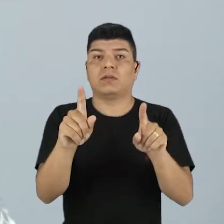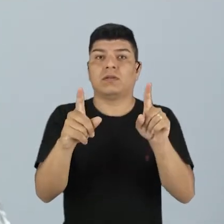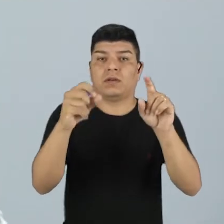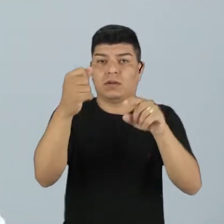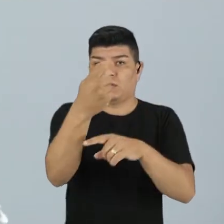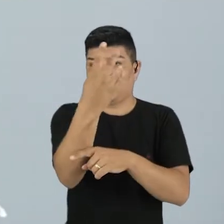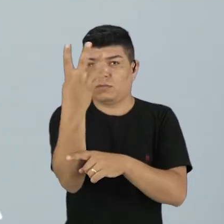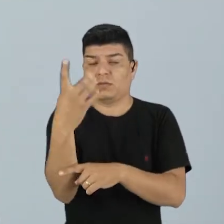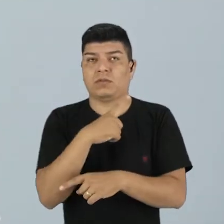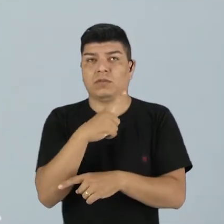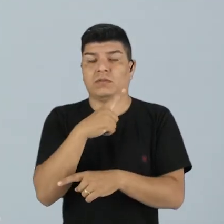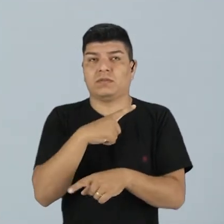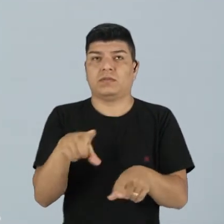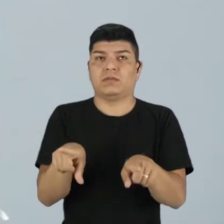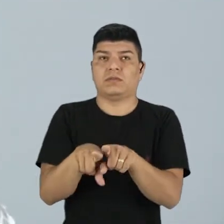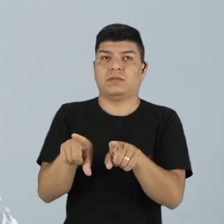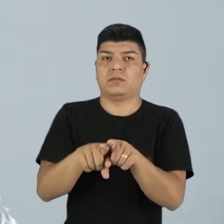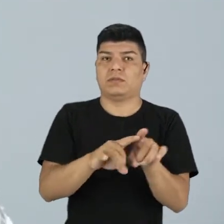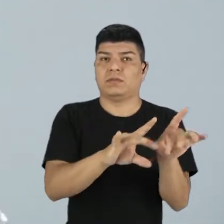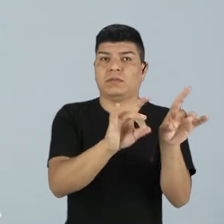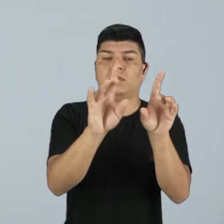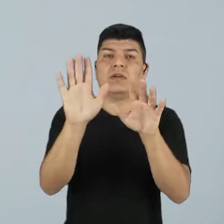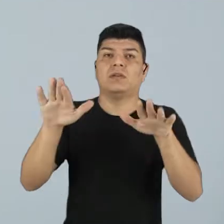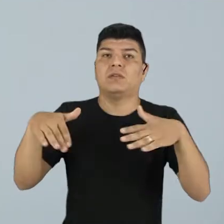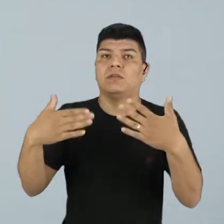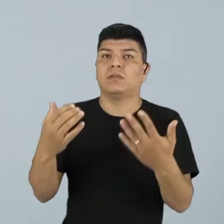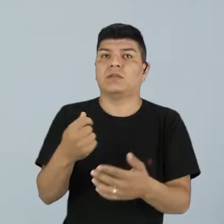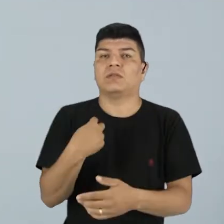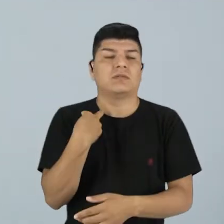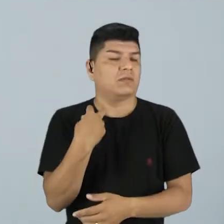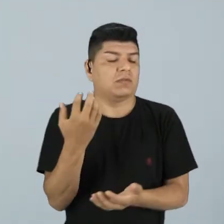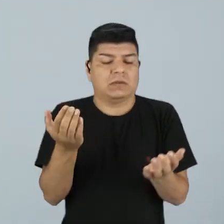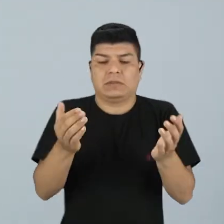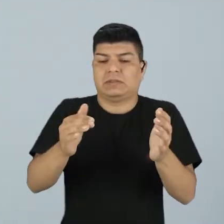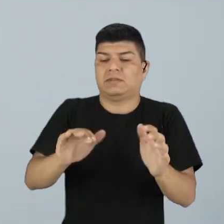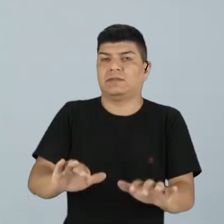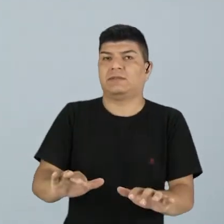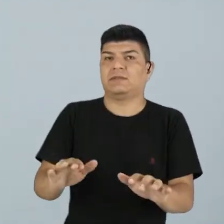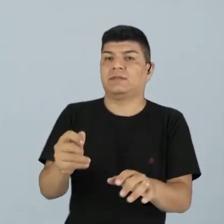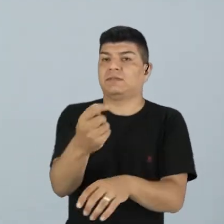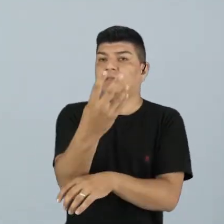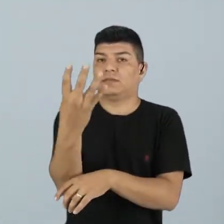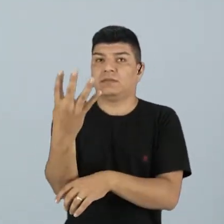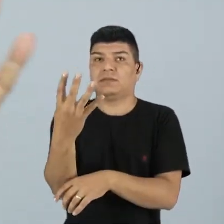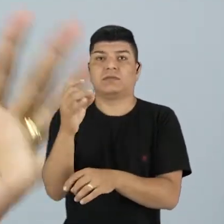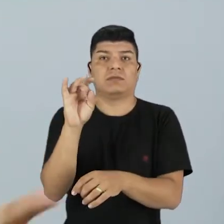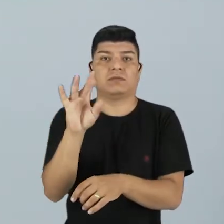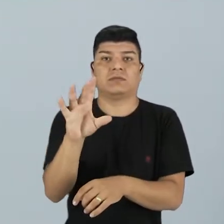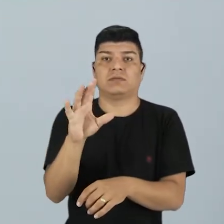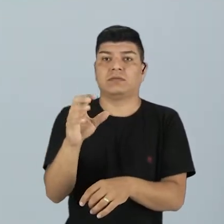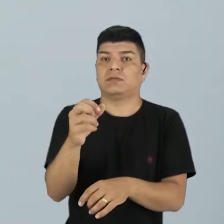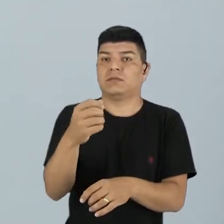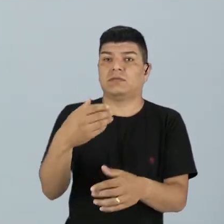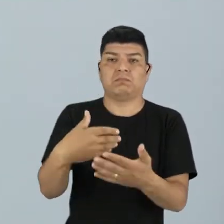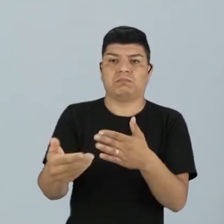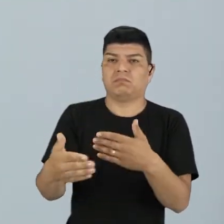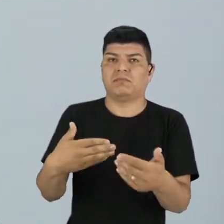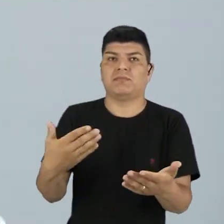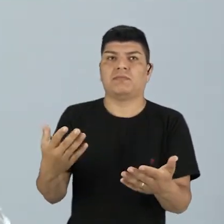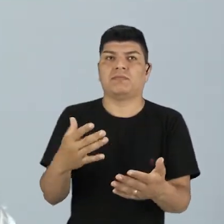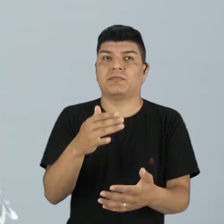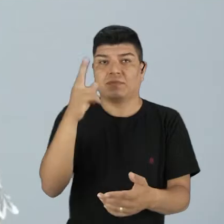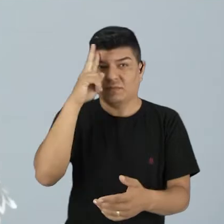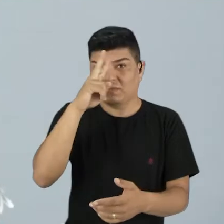sim aqueles quantificadores específicos de quando nós não queremos falar da quantidade. A gente quer lançar uma quantidade aleatória aí.